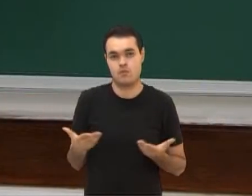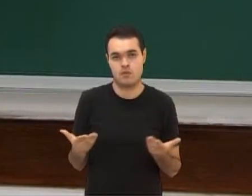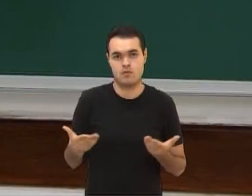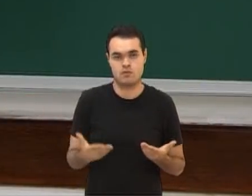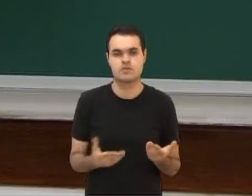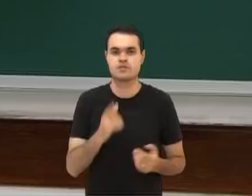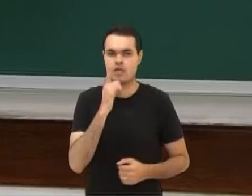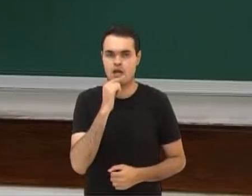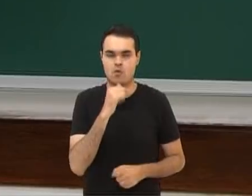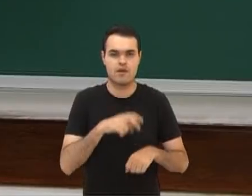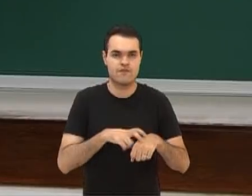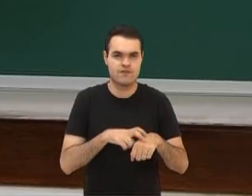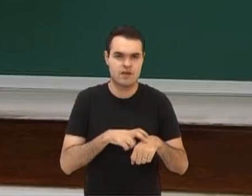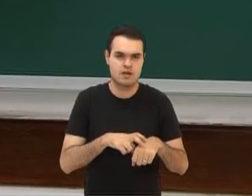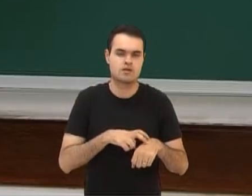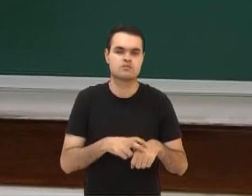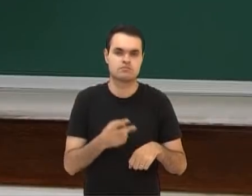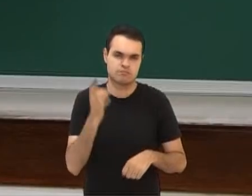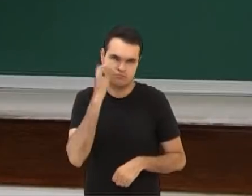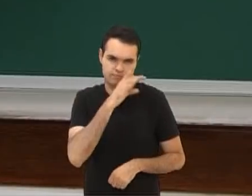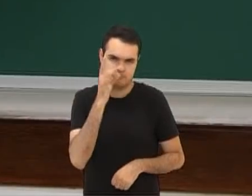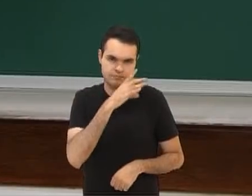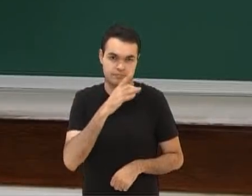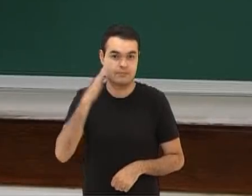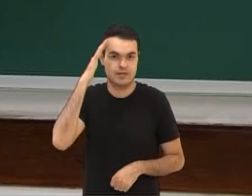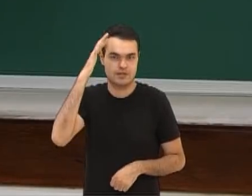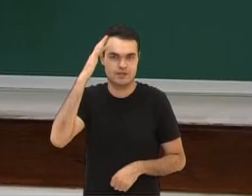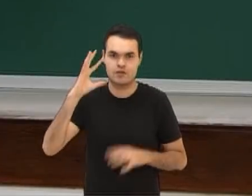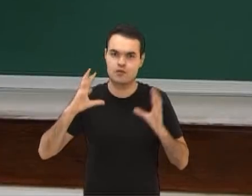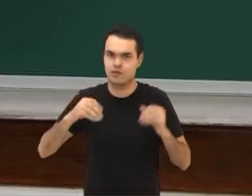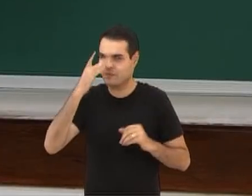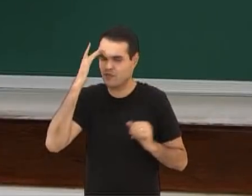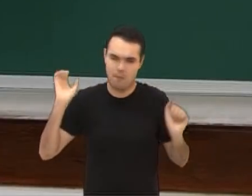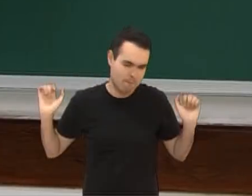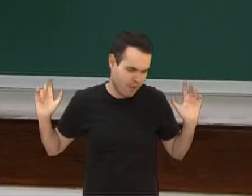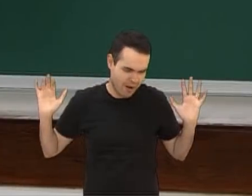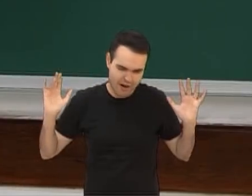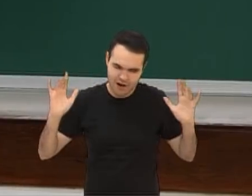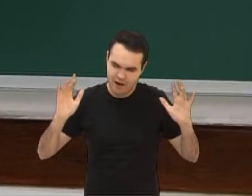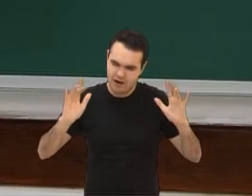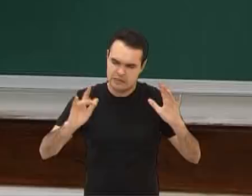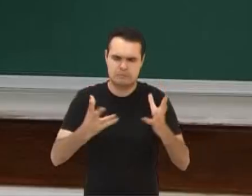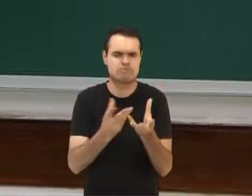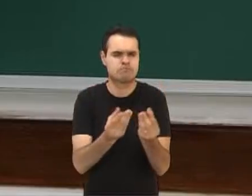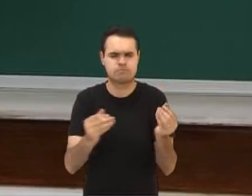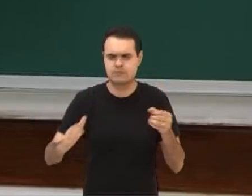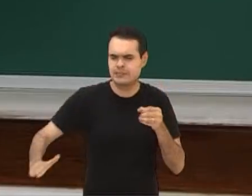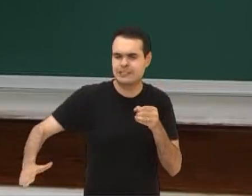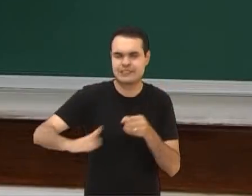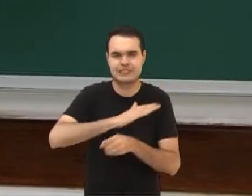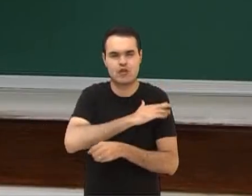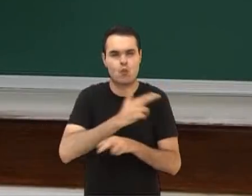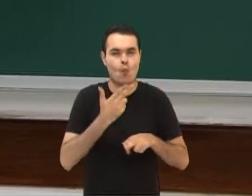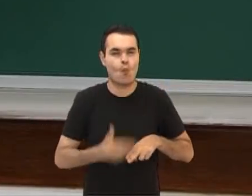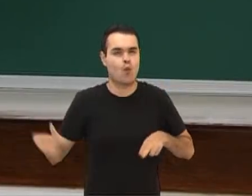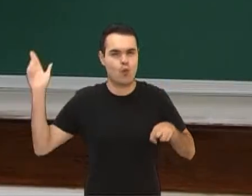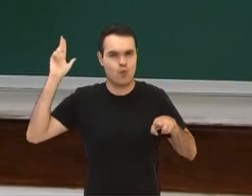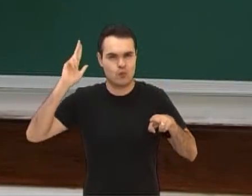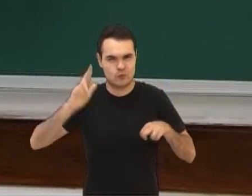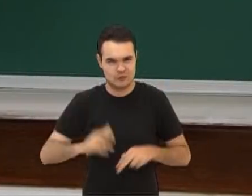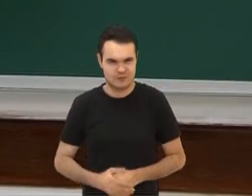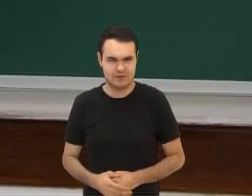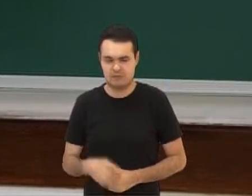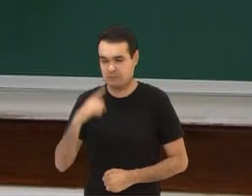água verde, tudo que acabou. Imagine você, todo mundo aqui, botar todo mundo do Império lá, peladão, dia sem tomar